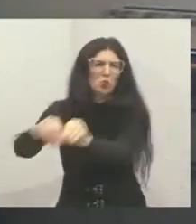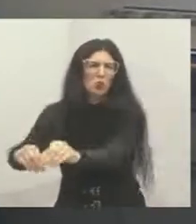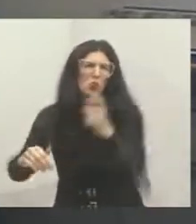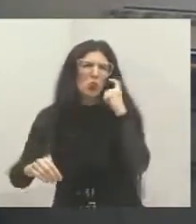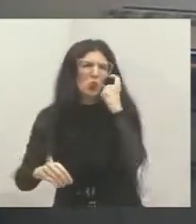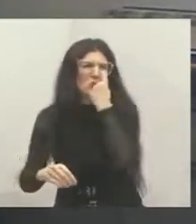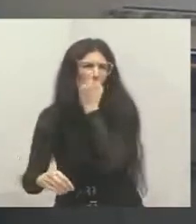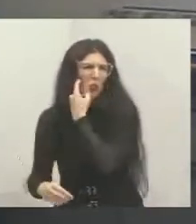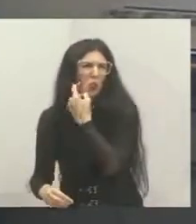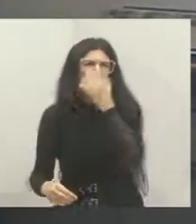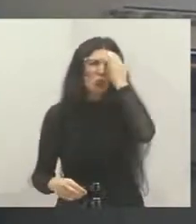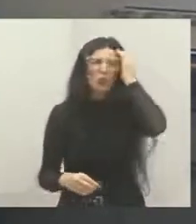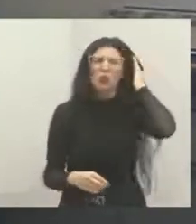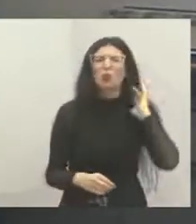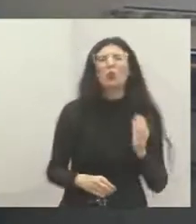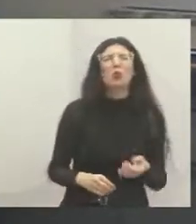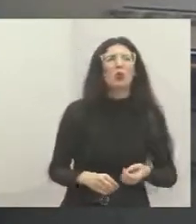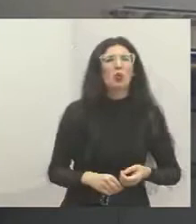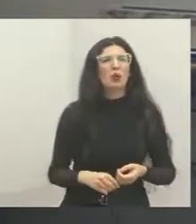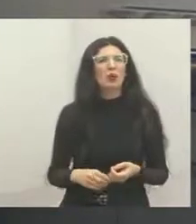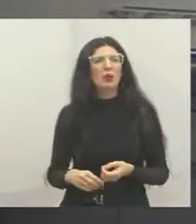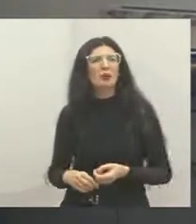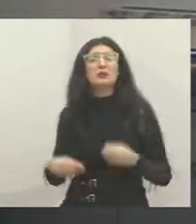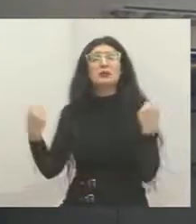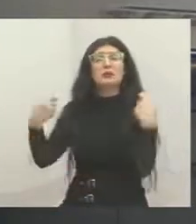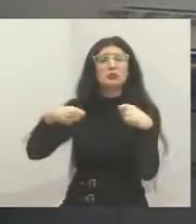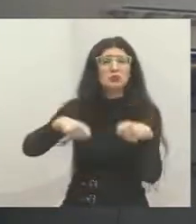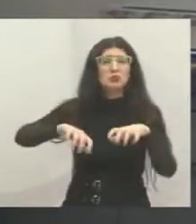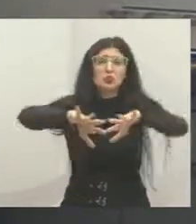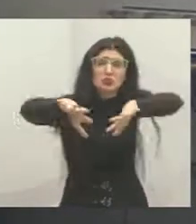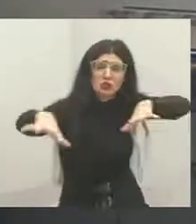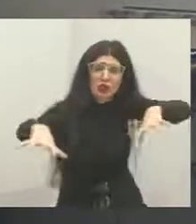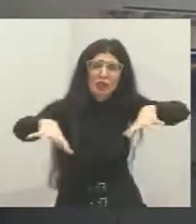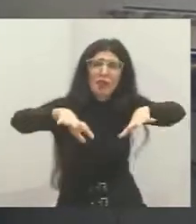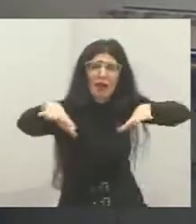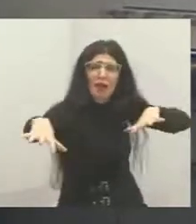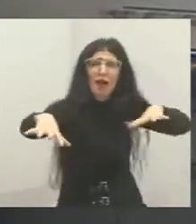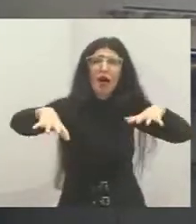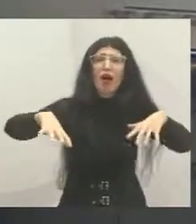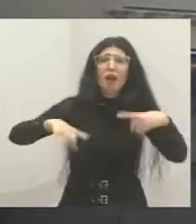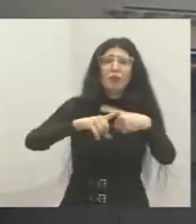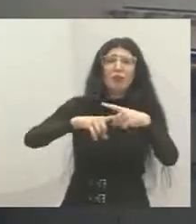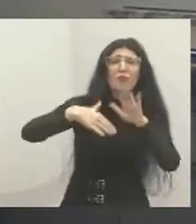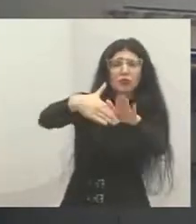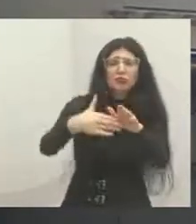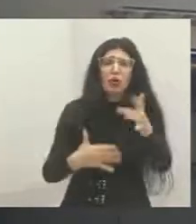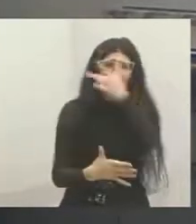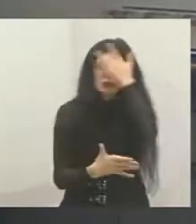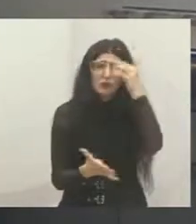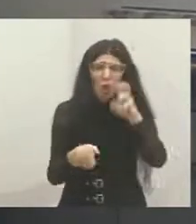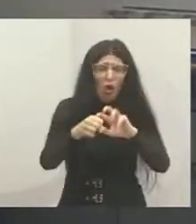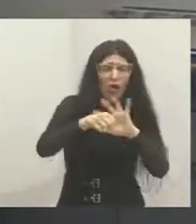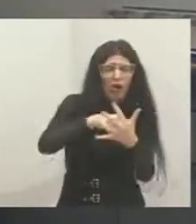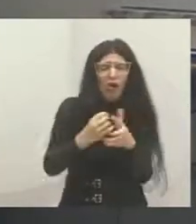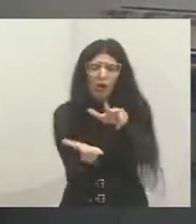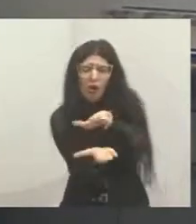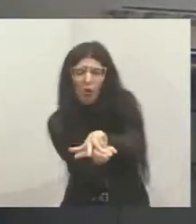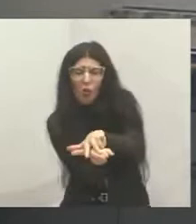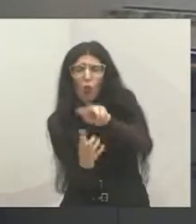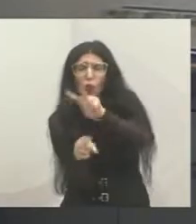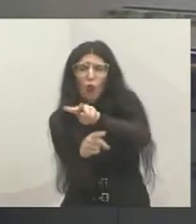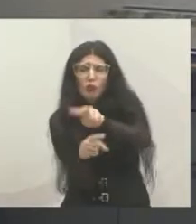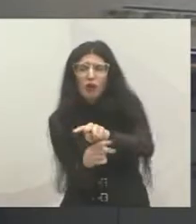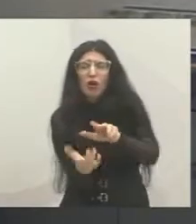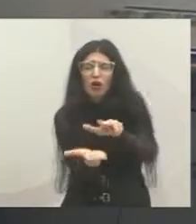UPA, ficou exclusivo da Covid, teve um aditamento, está lá no site também, tem um dicionário do Covid, tem um dicionário